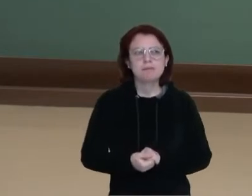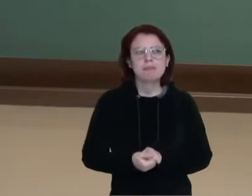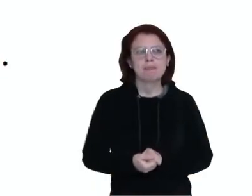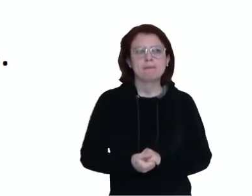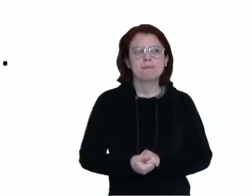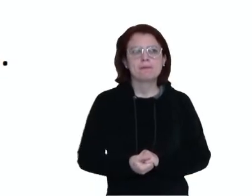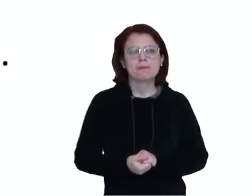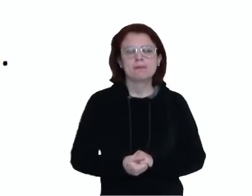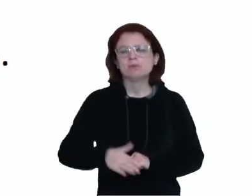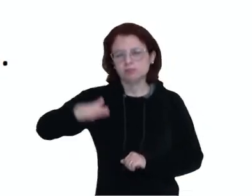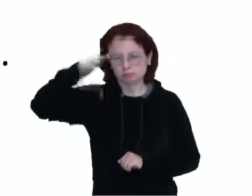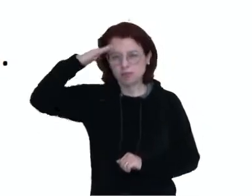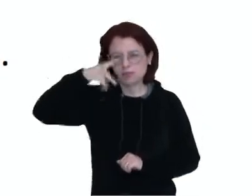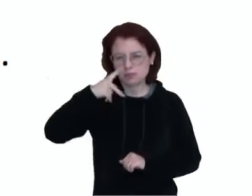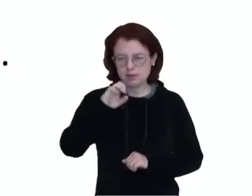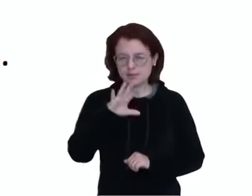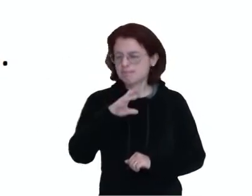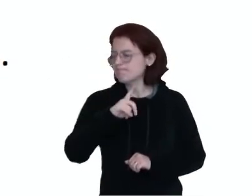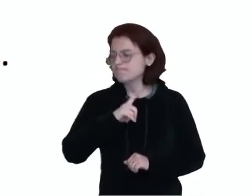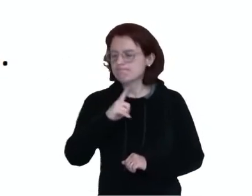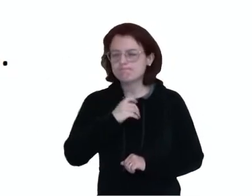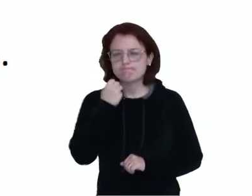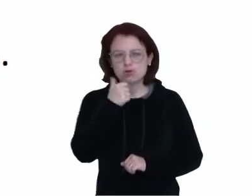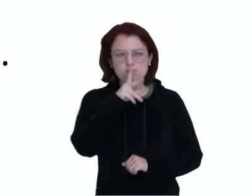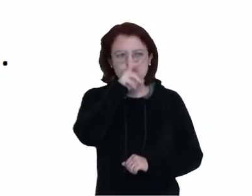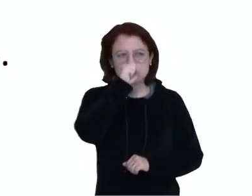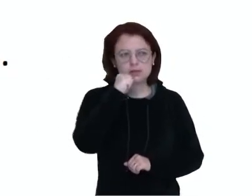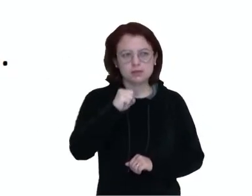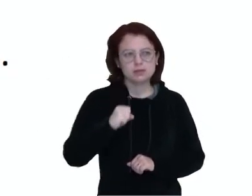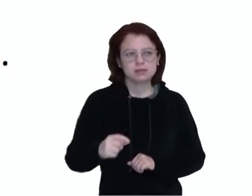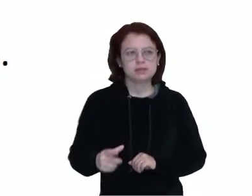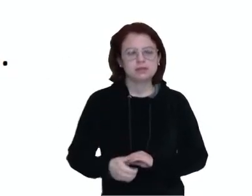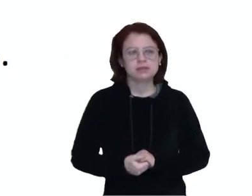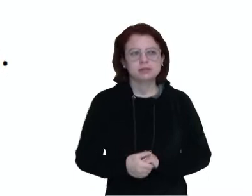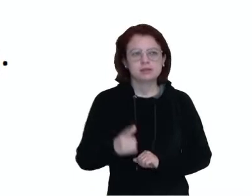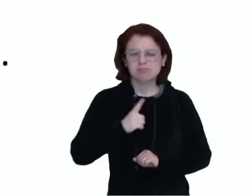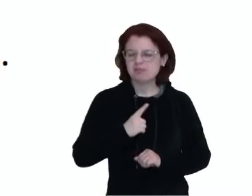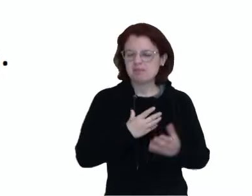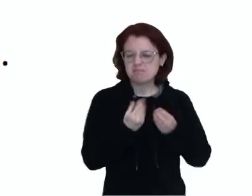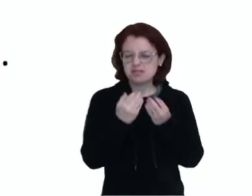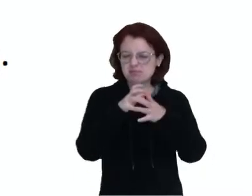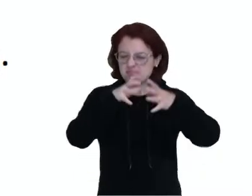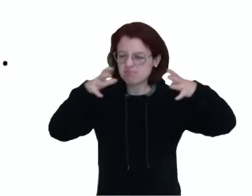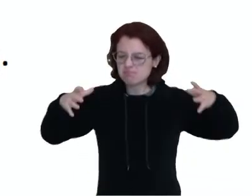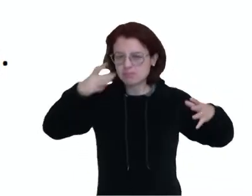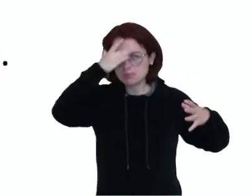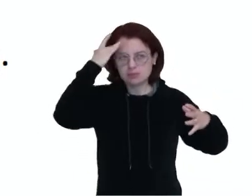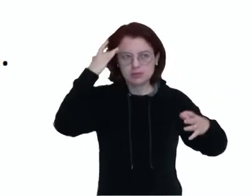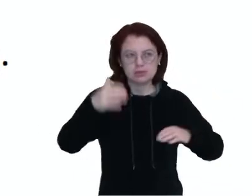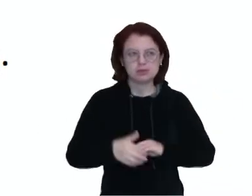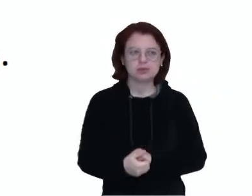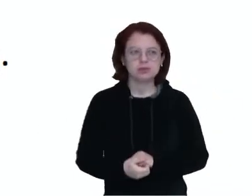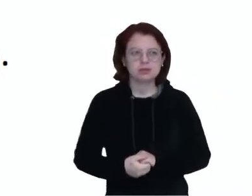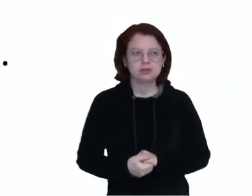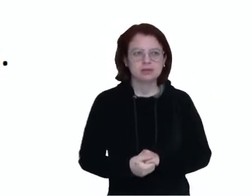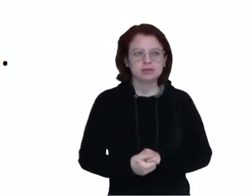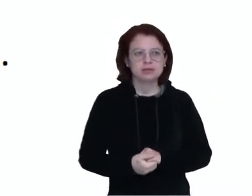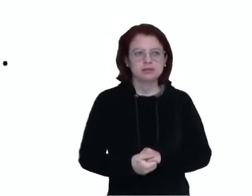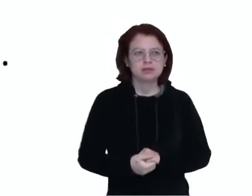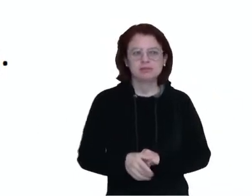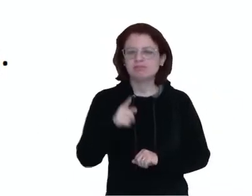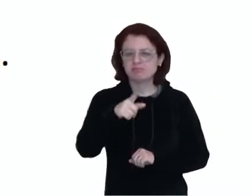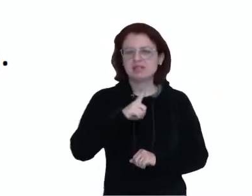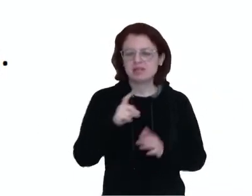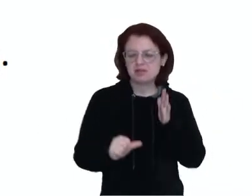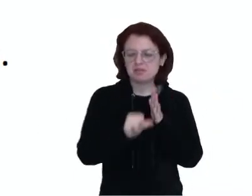exército persa era muito forte, extremamente bem equipado, numeroso, foram os primeiros da história a pagar soldo, ou seja, remunerar os